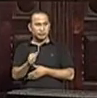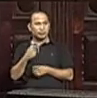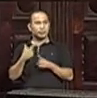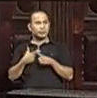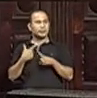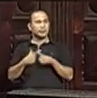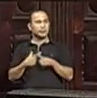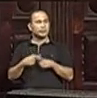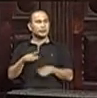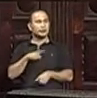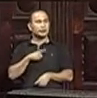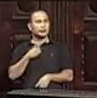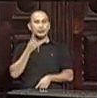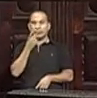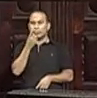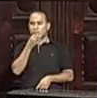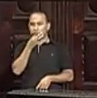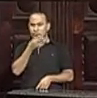porque temos